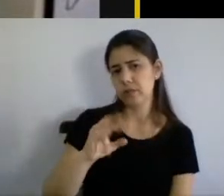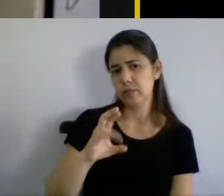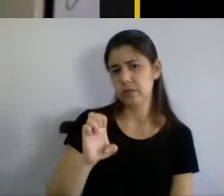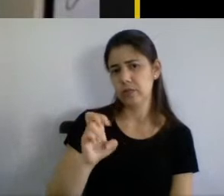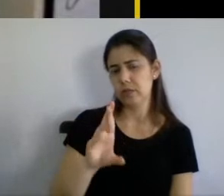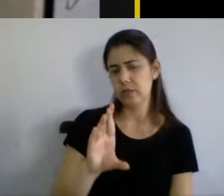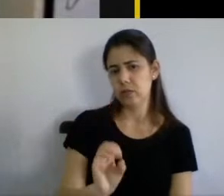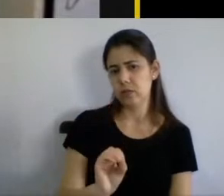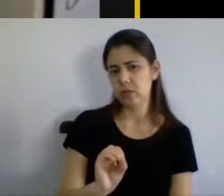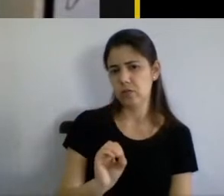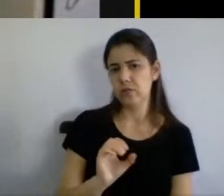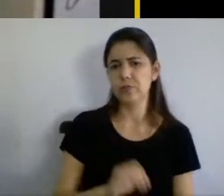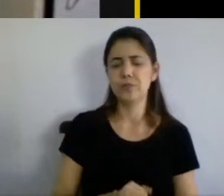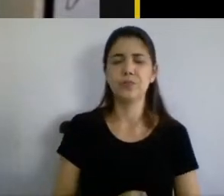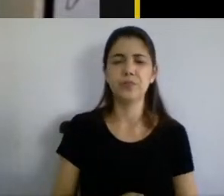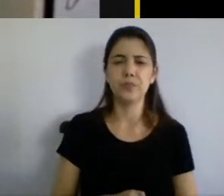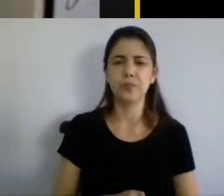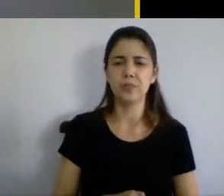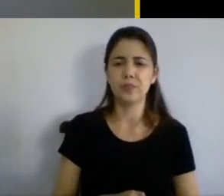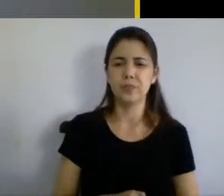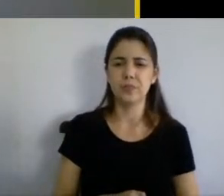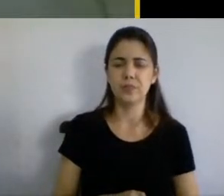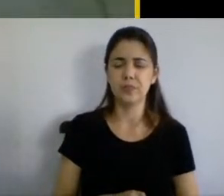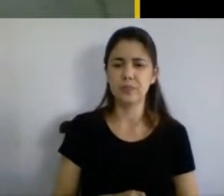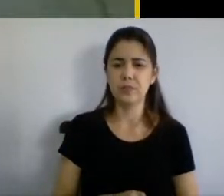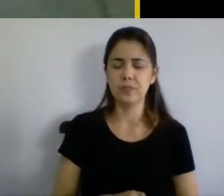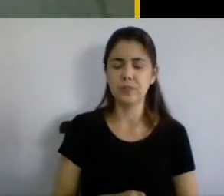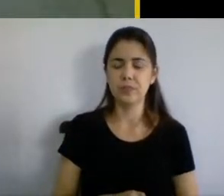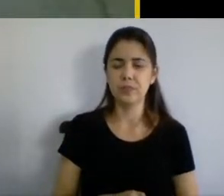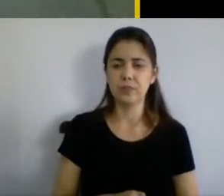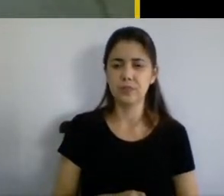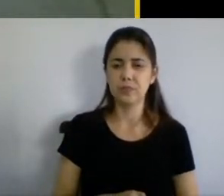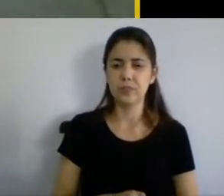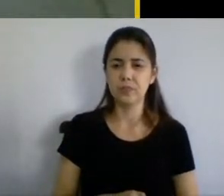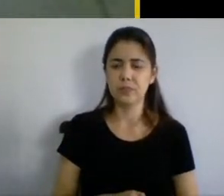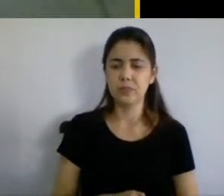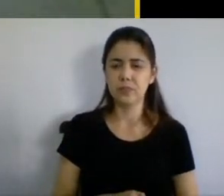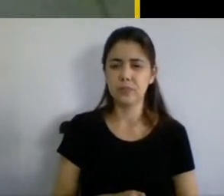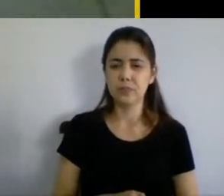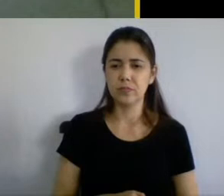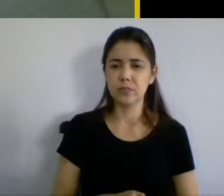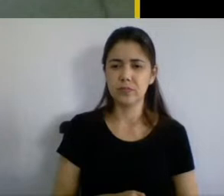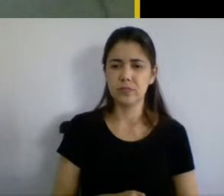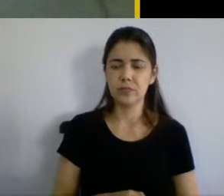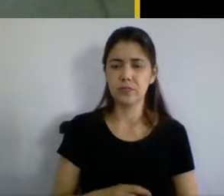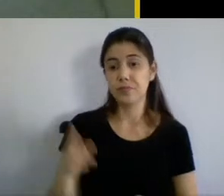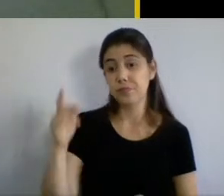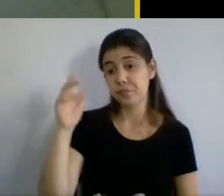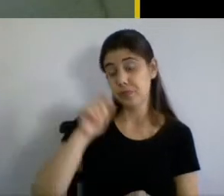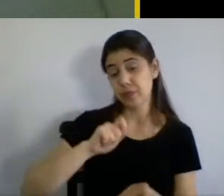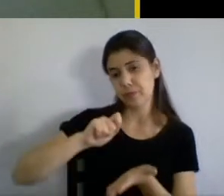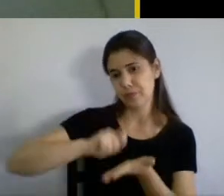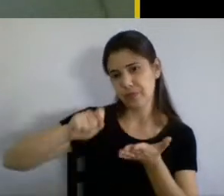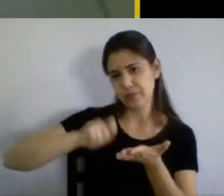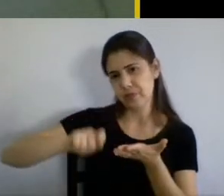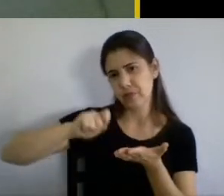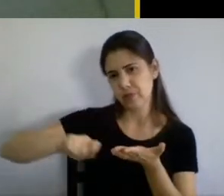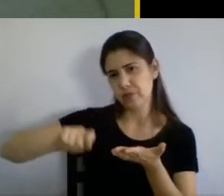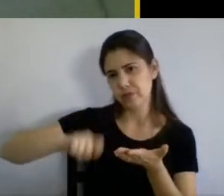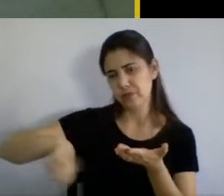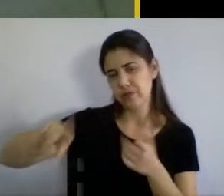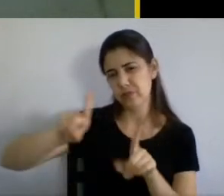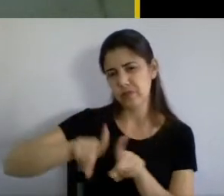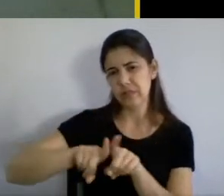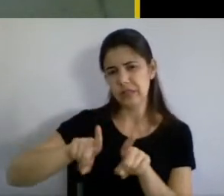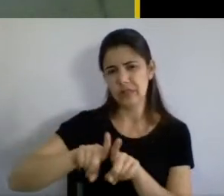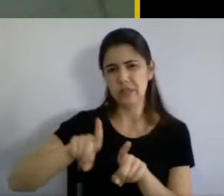Quintiliano. E Hanser, pensando em autores mais recentes, né, a gente pode lembrar também do Curtius, né, que também